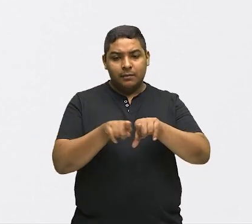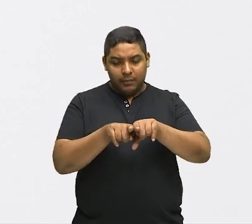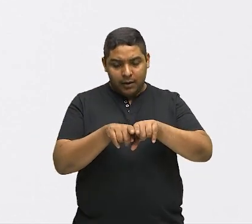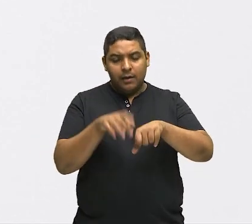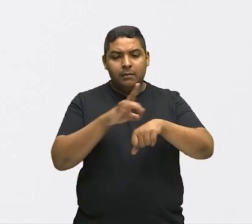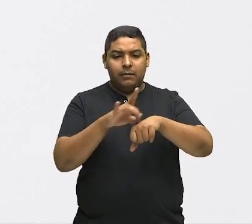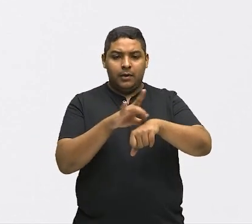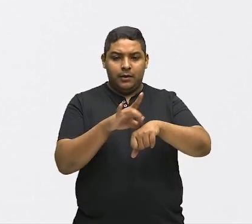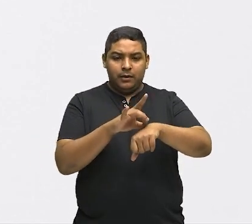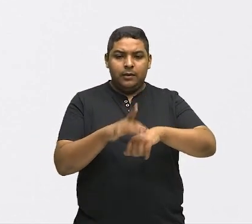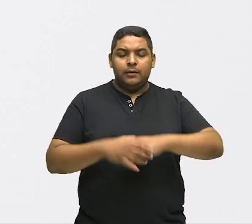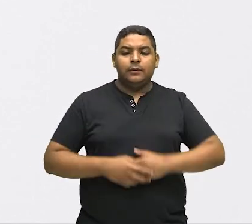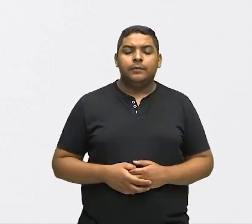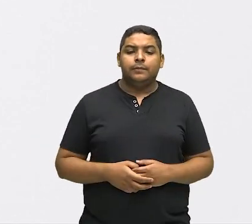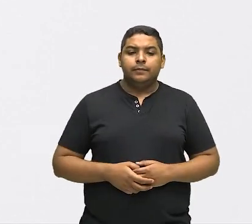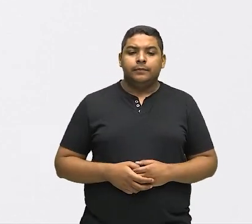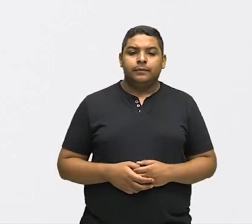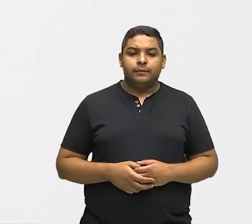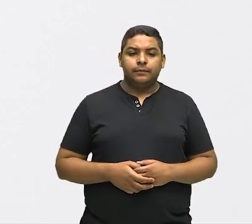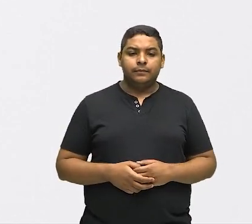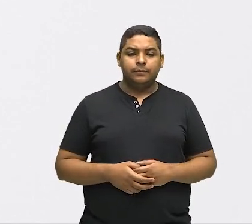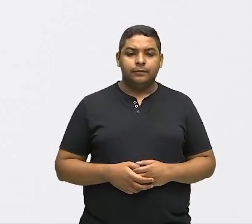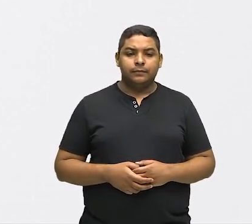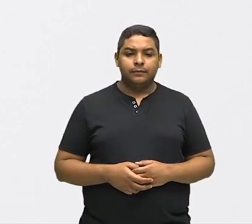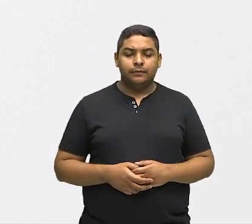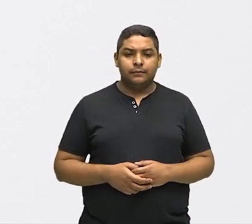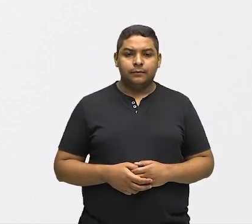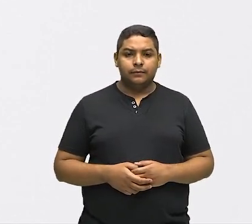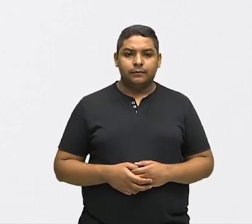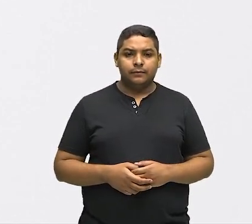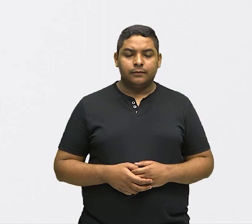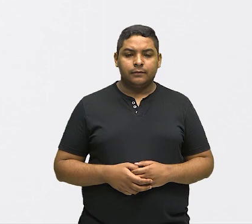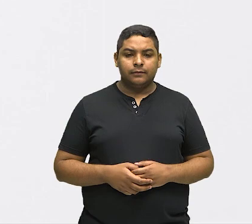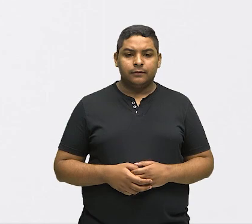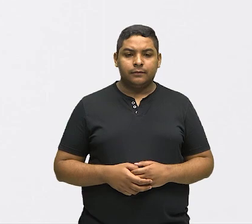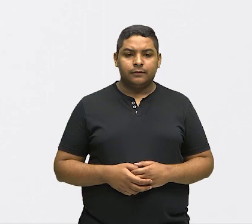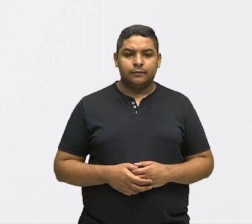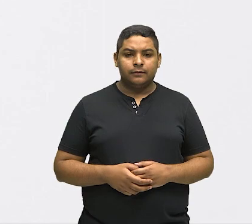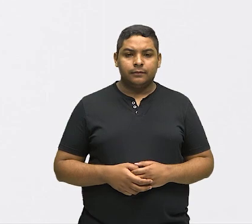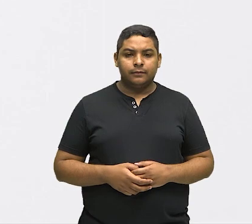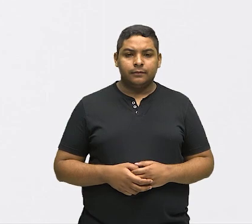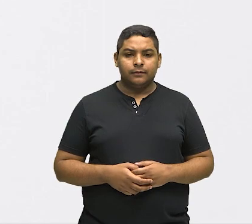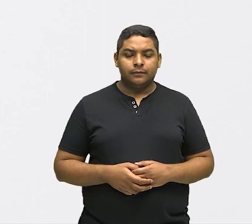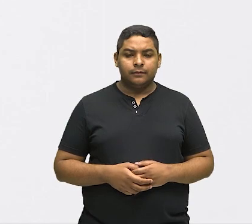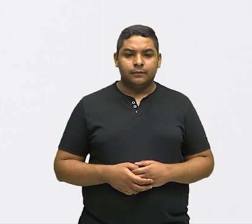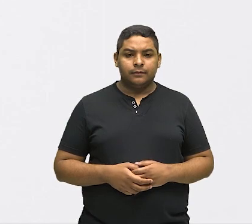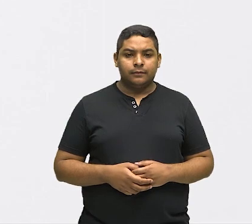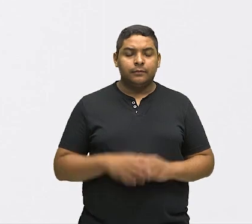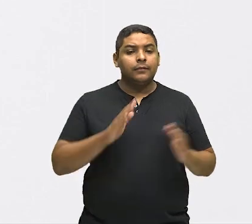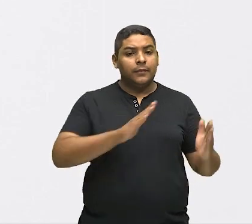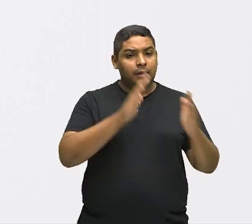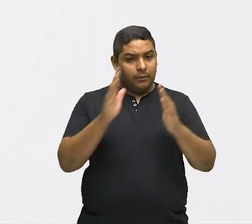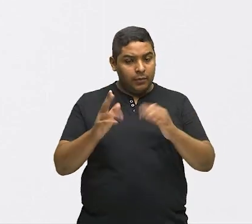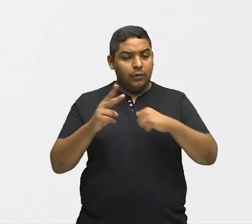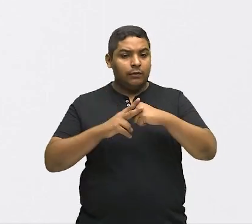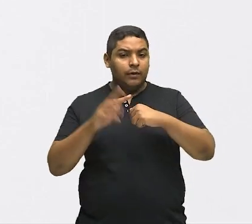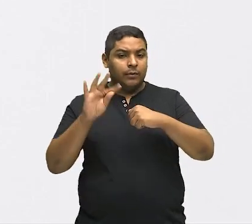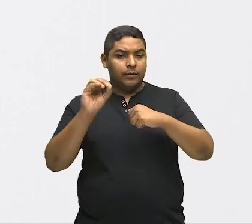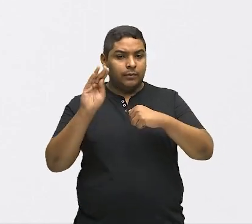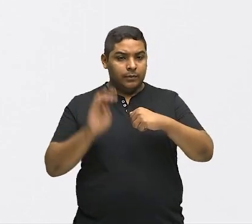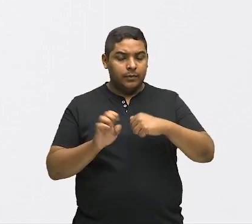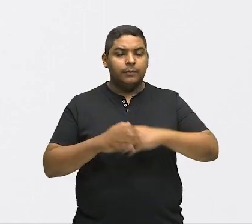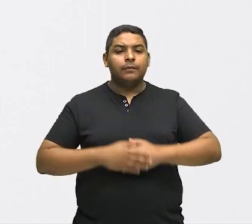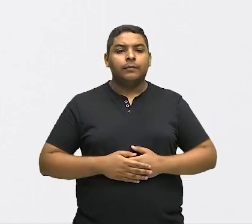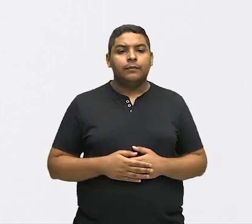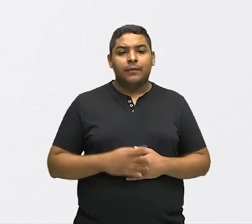E preta. Pink and black. E novamente vocês viram aí, não é? Logo depois do verbo to be. A mesma